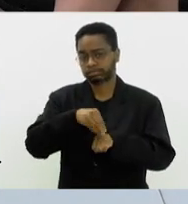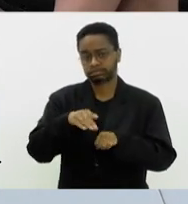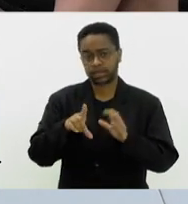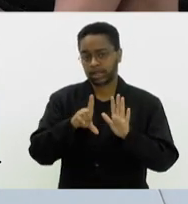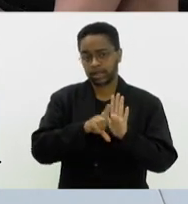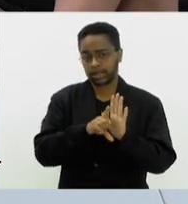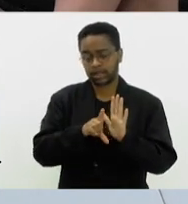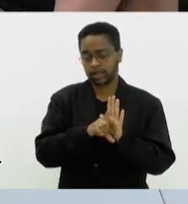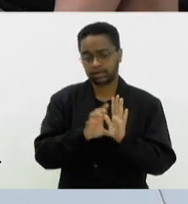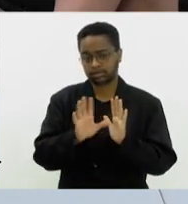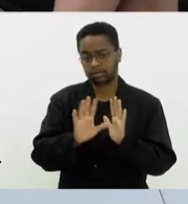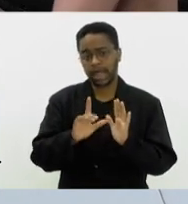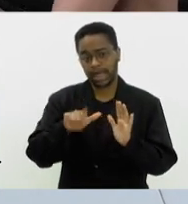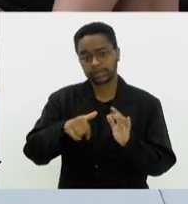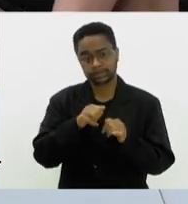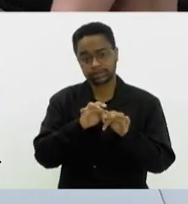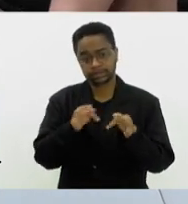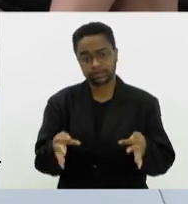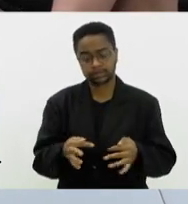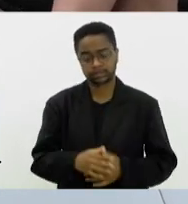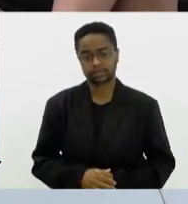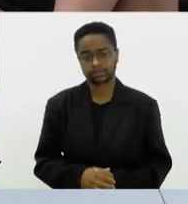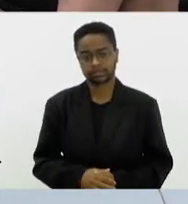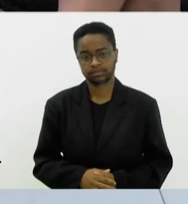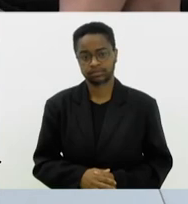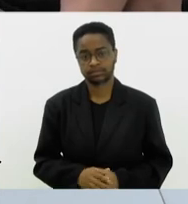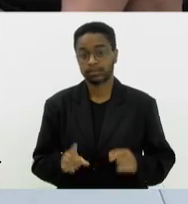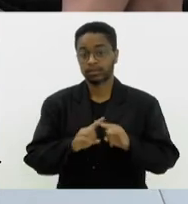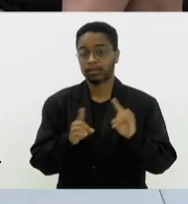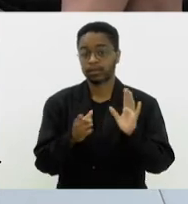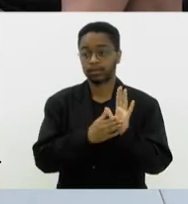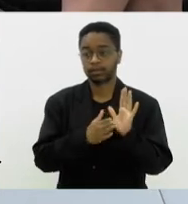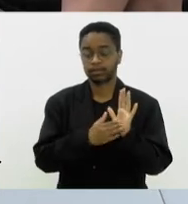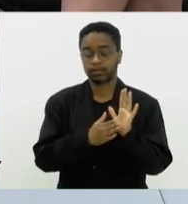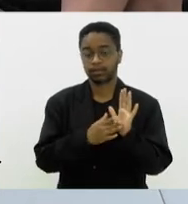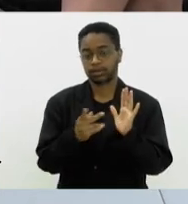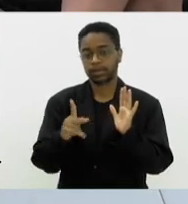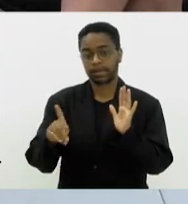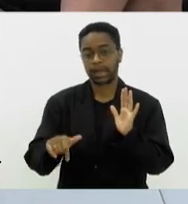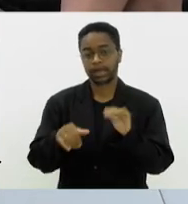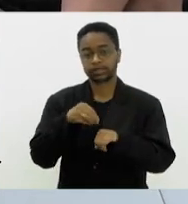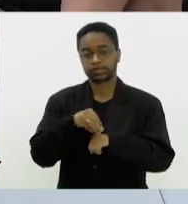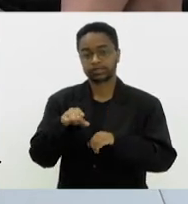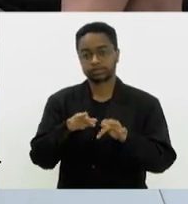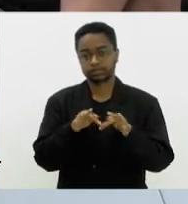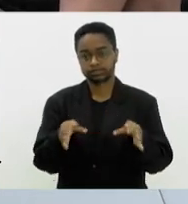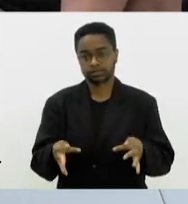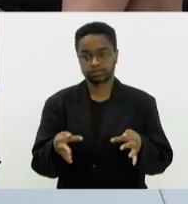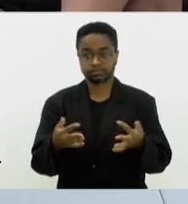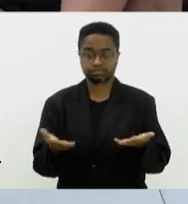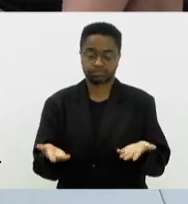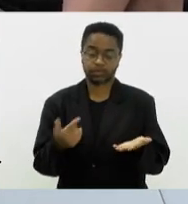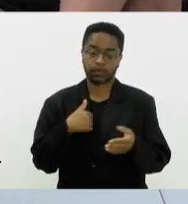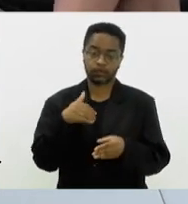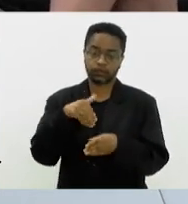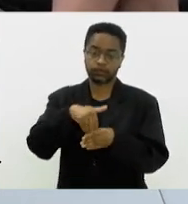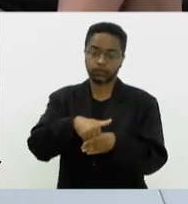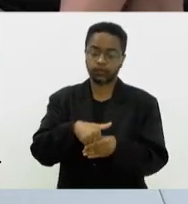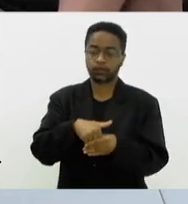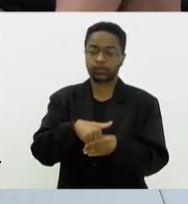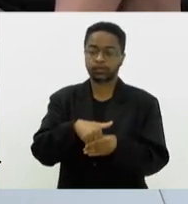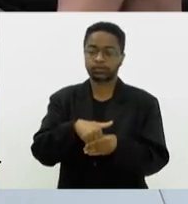é simples. É simples. Não, eu, mas a proposta dele, por acaso, é indicação simples, sim. Eu deixaria, eu votaria...